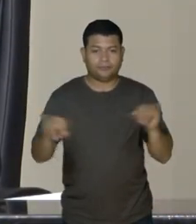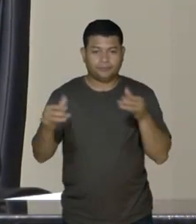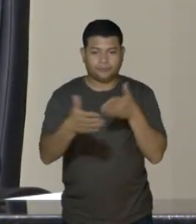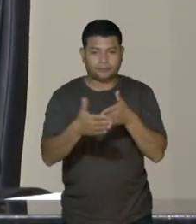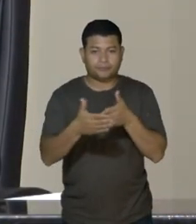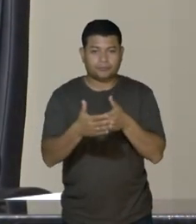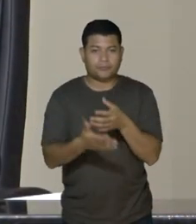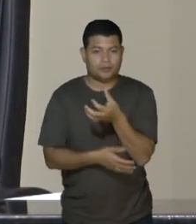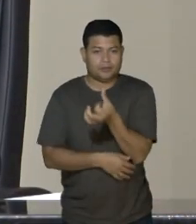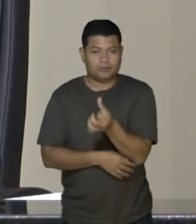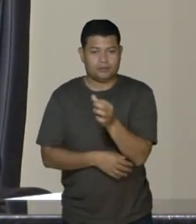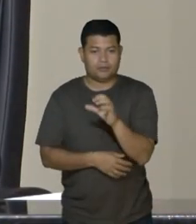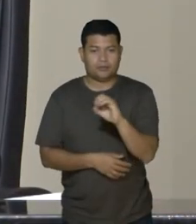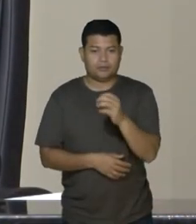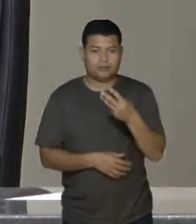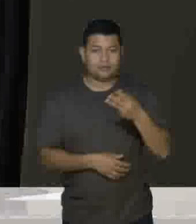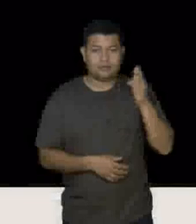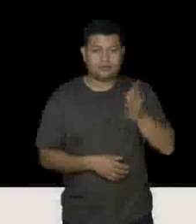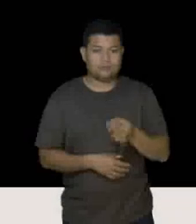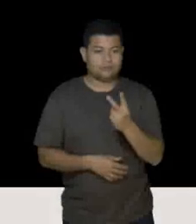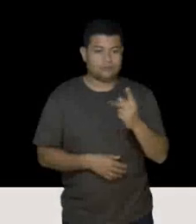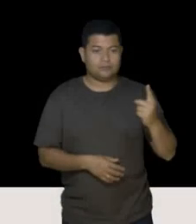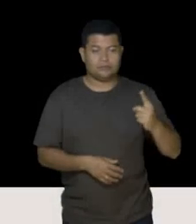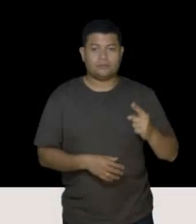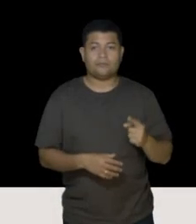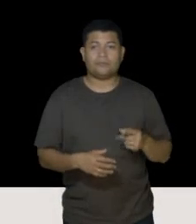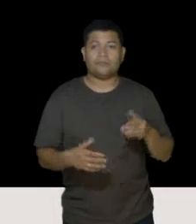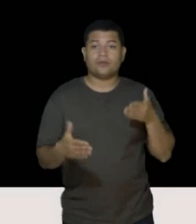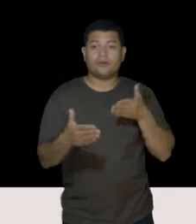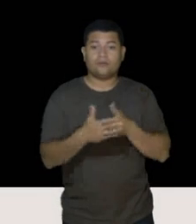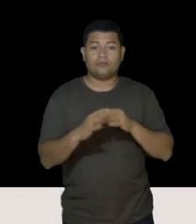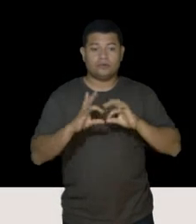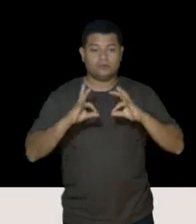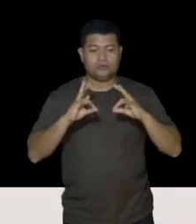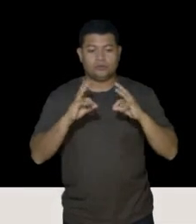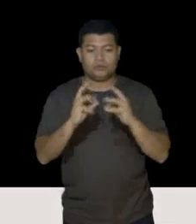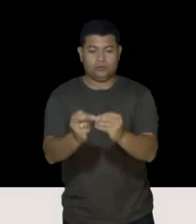603/2021. Veto total ao PL